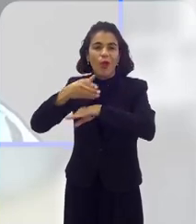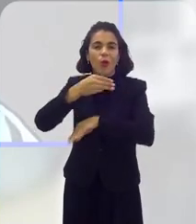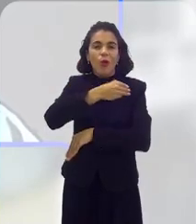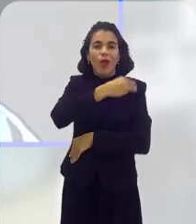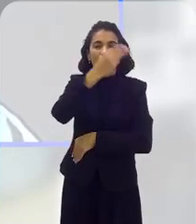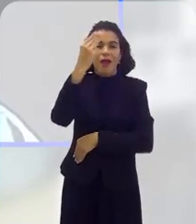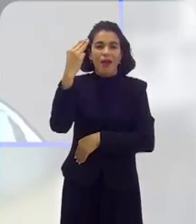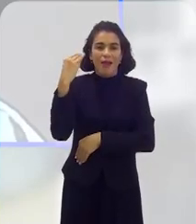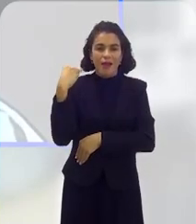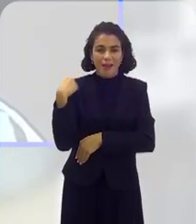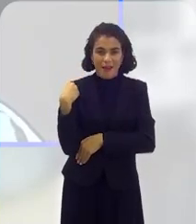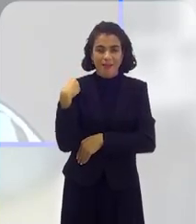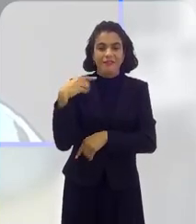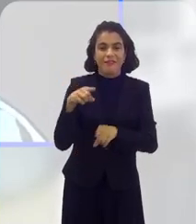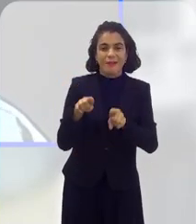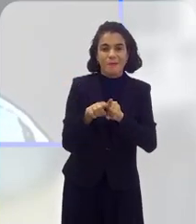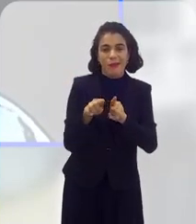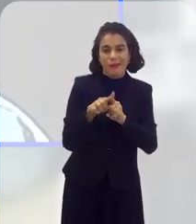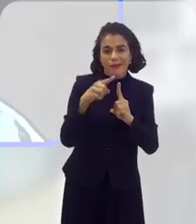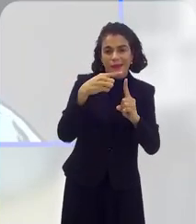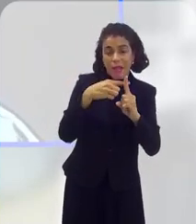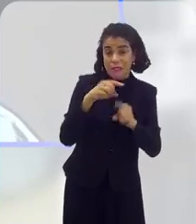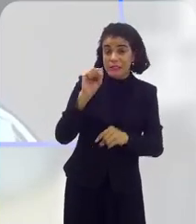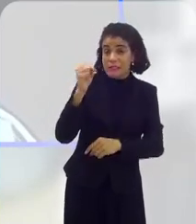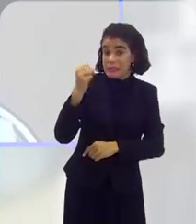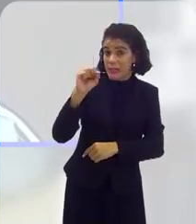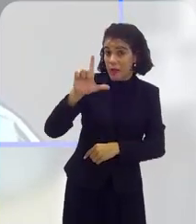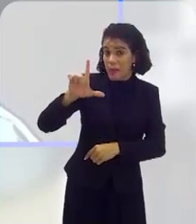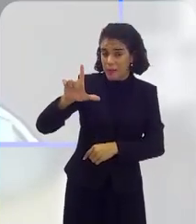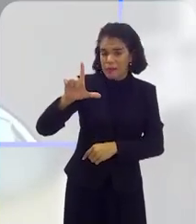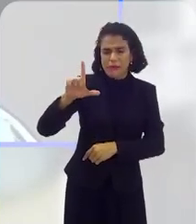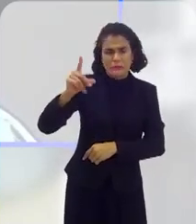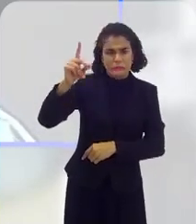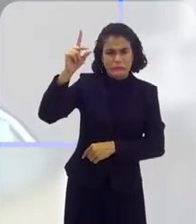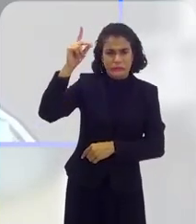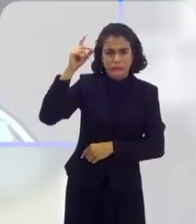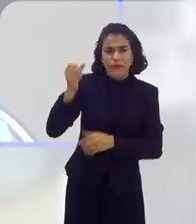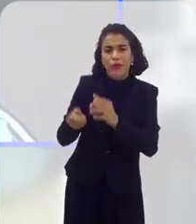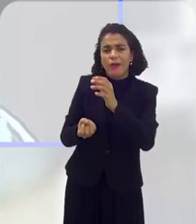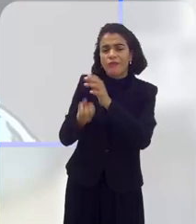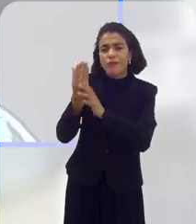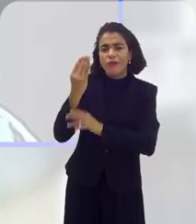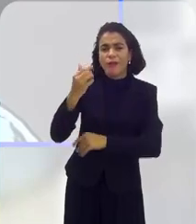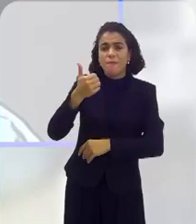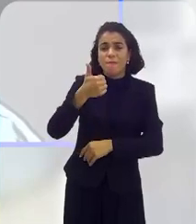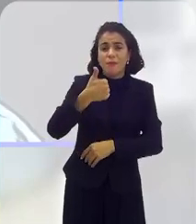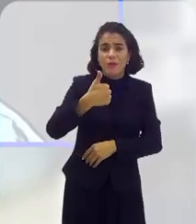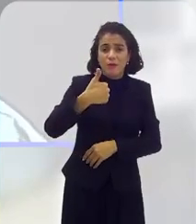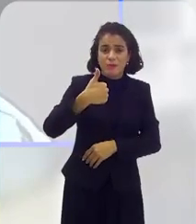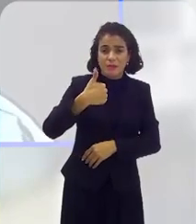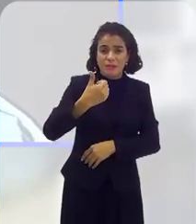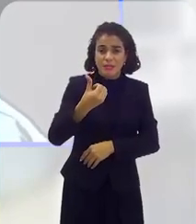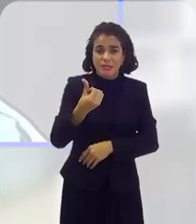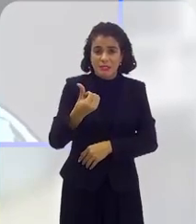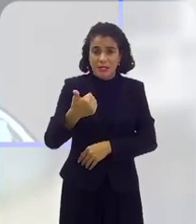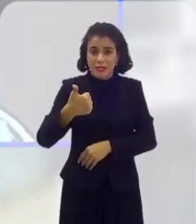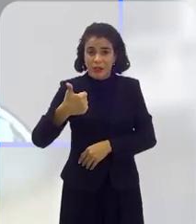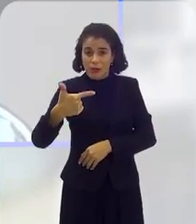os conventos, as igrejas. São Luís é uma cidade muito antiga, foi fundada em